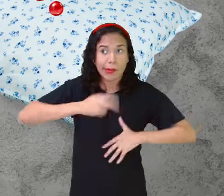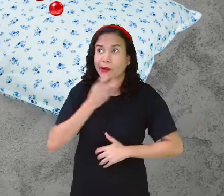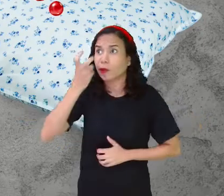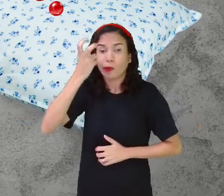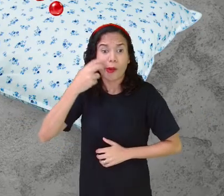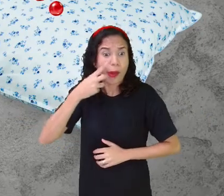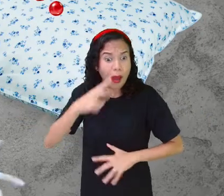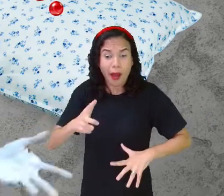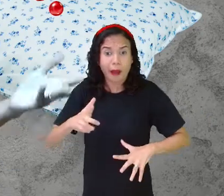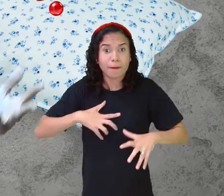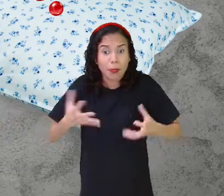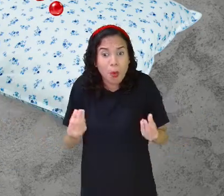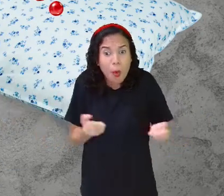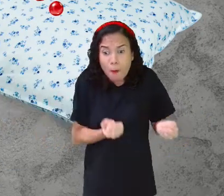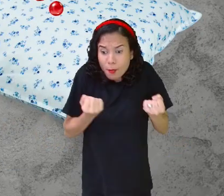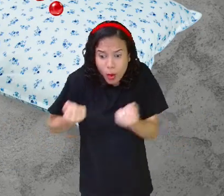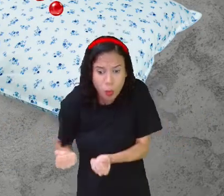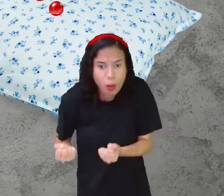gritou: pesa muito!